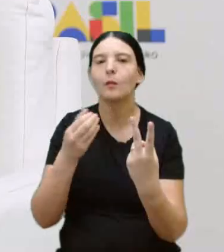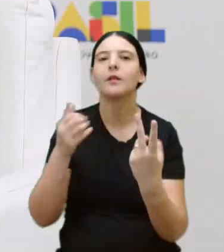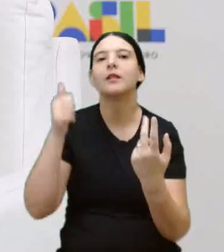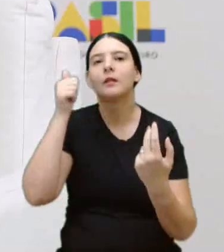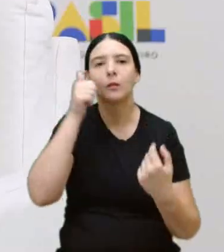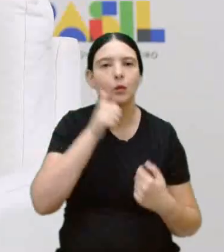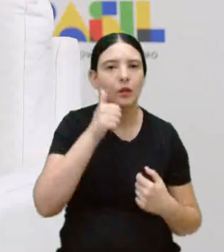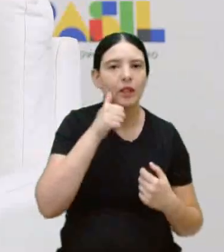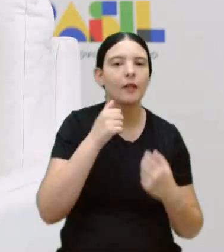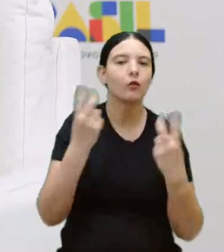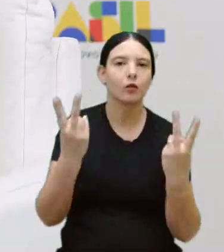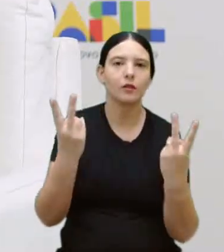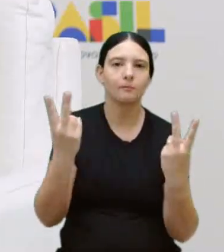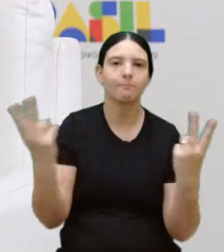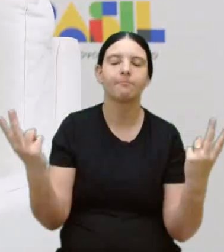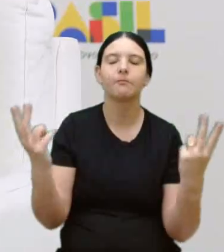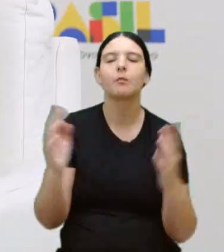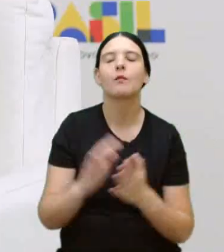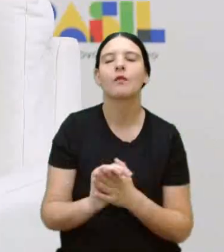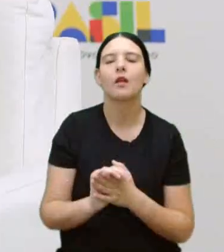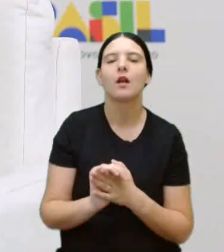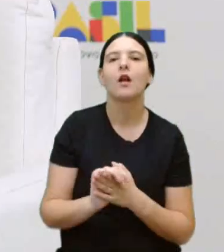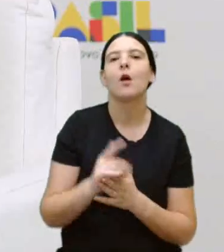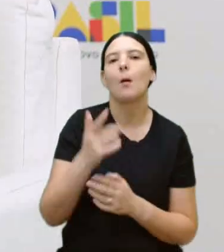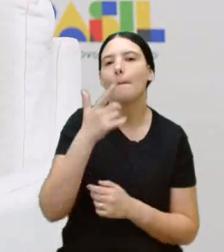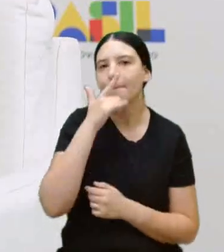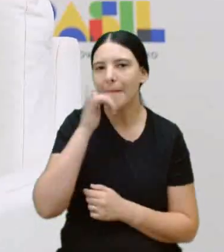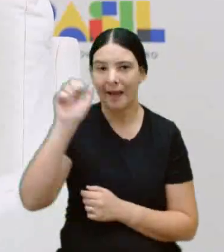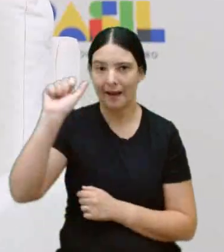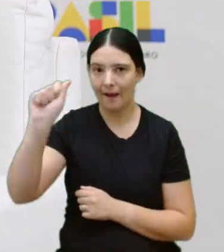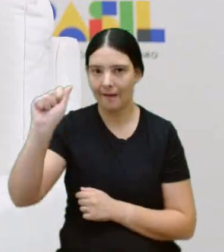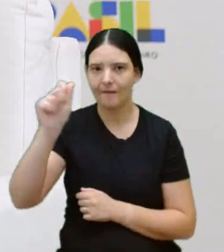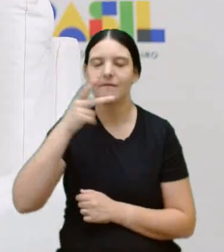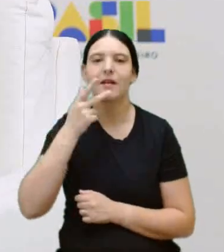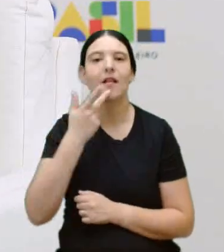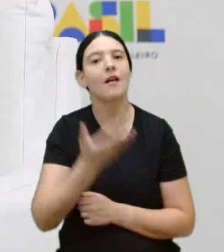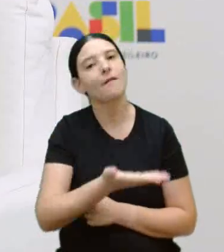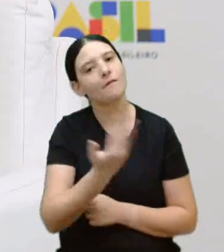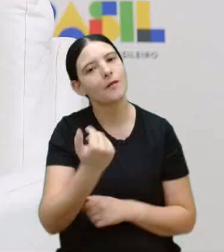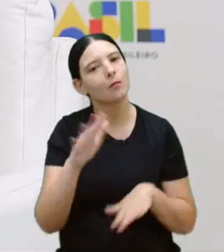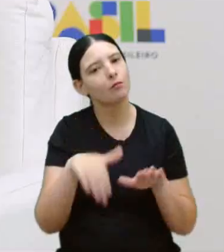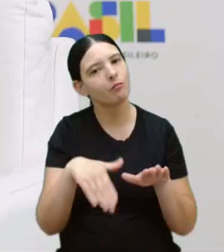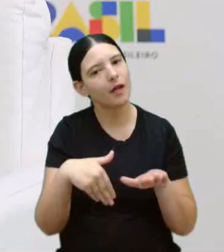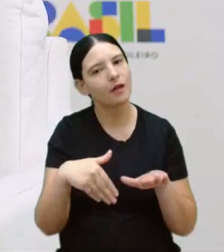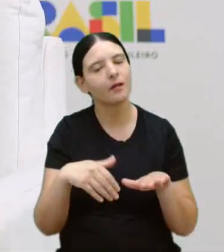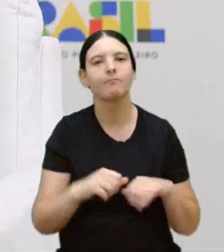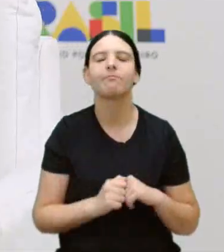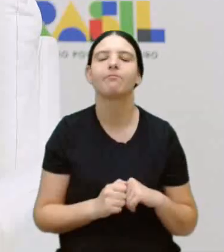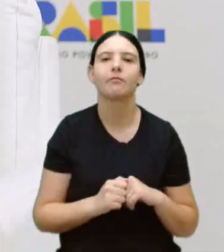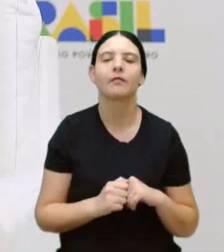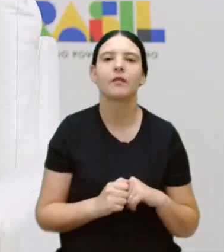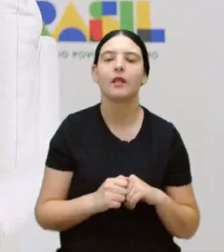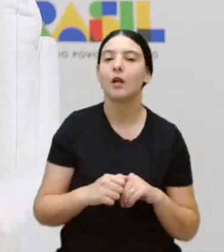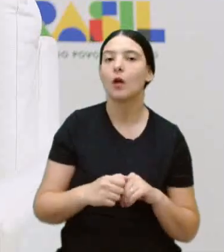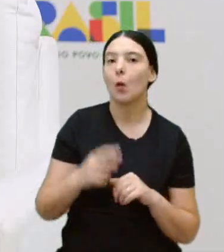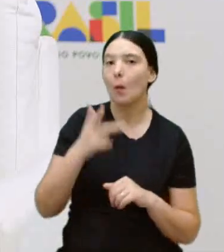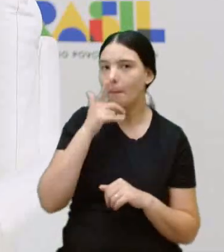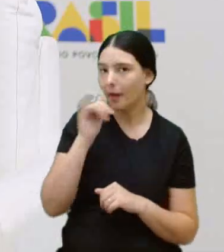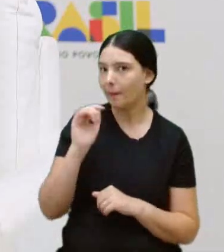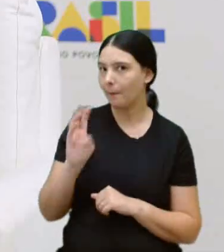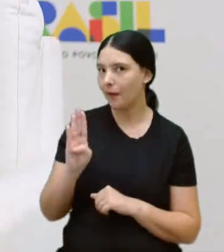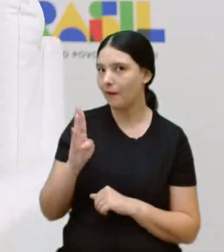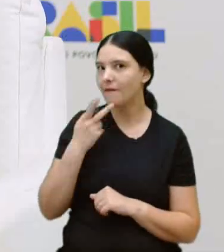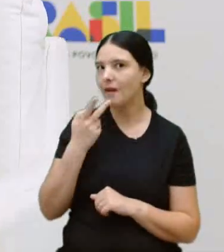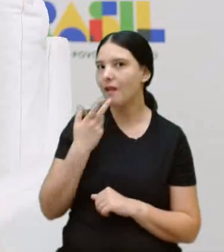semana. Aí o pai A diz assim, vou levar você à praia. O pai B diz, vou levar você à